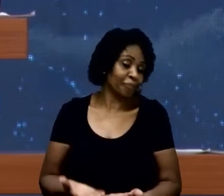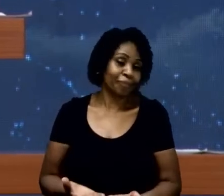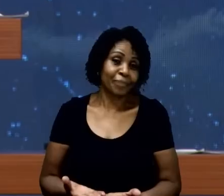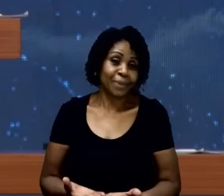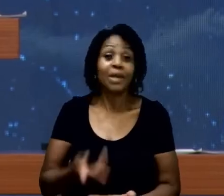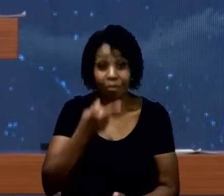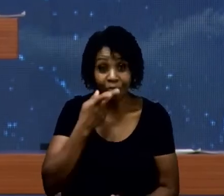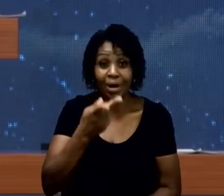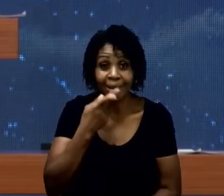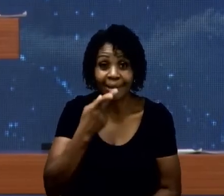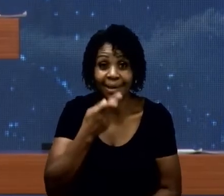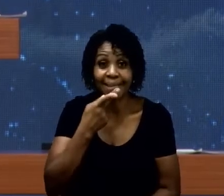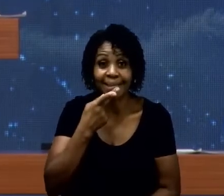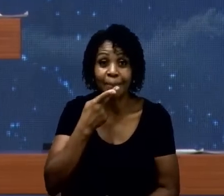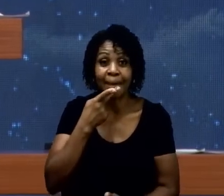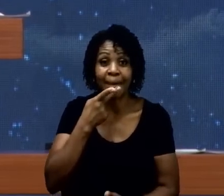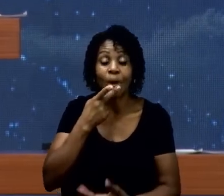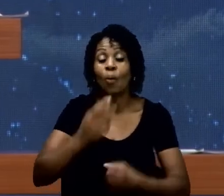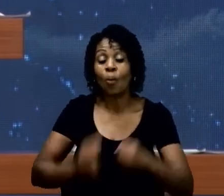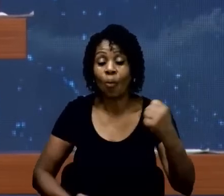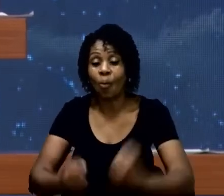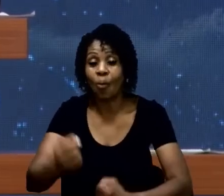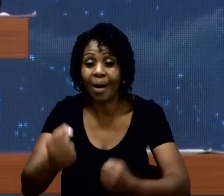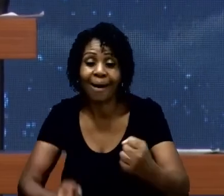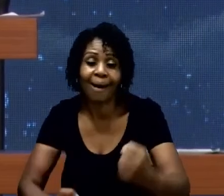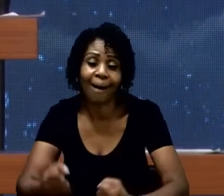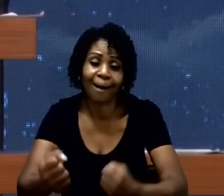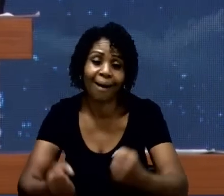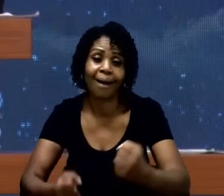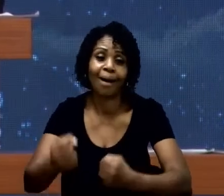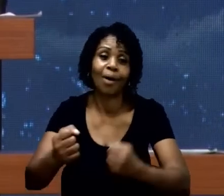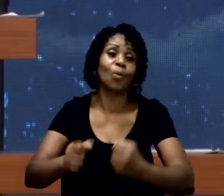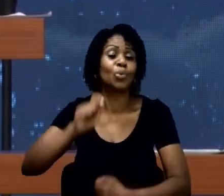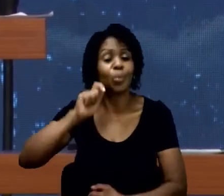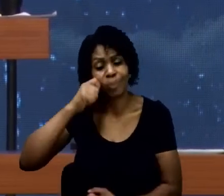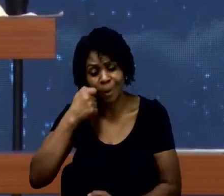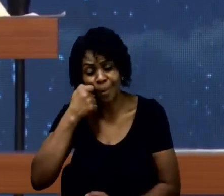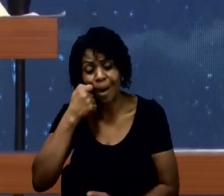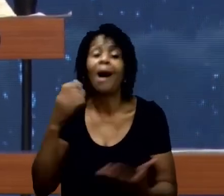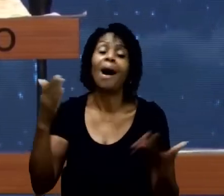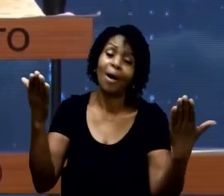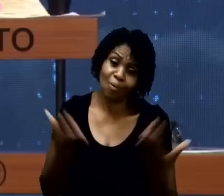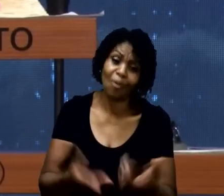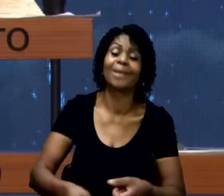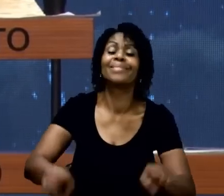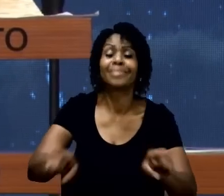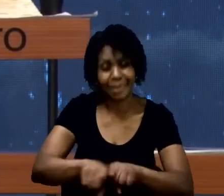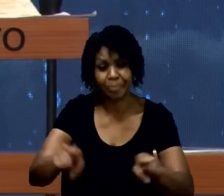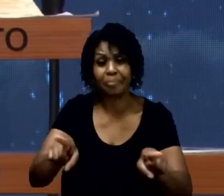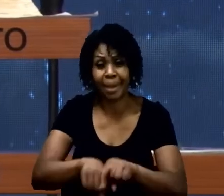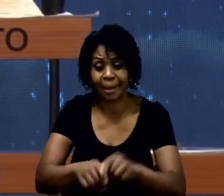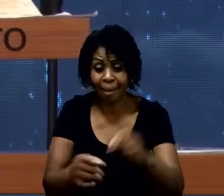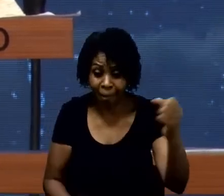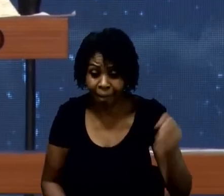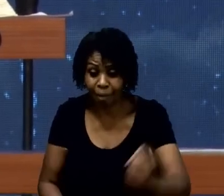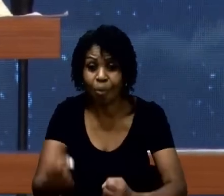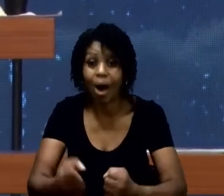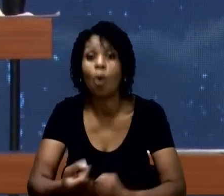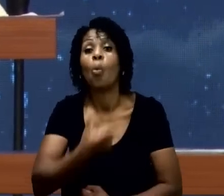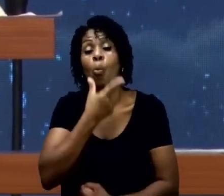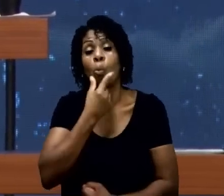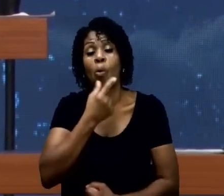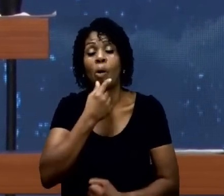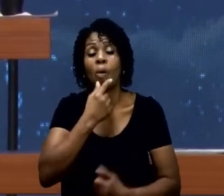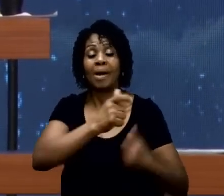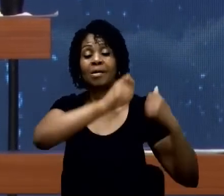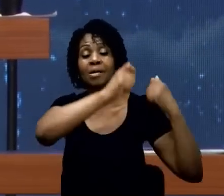acabei de falar. E o padeiro tem o vassoreiro. Gente, que potência de voz ele tem.